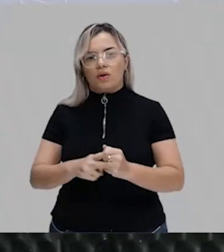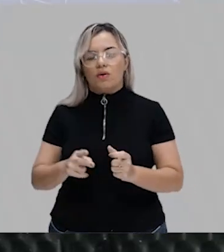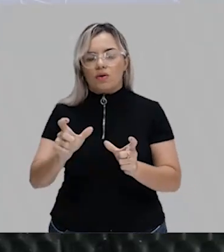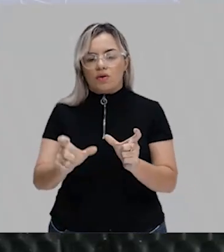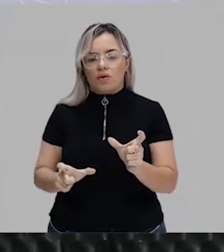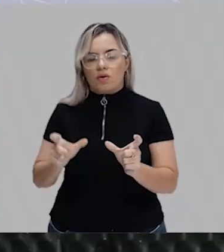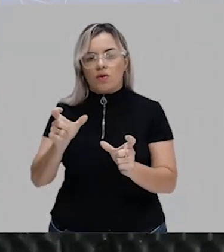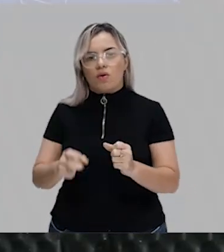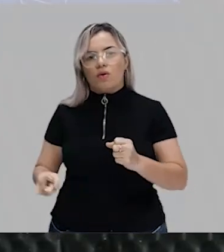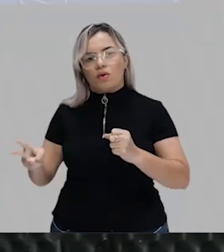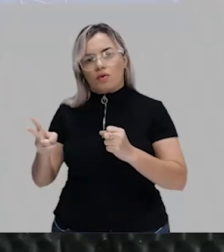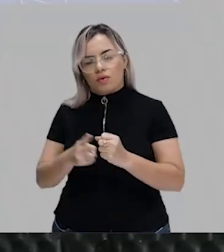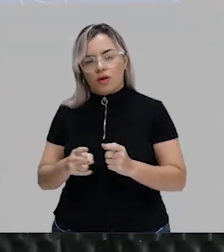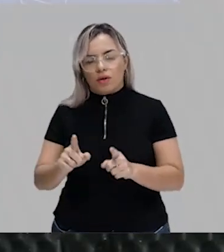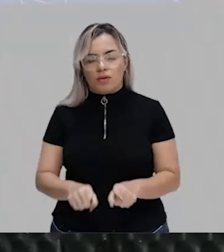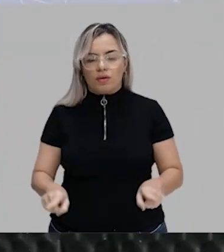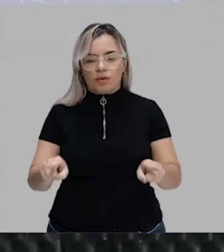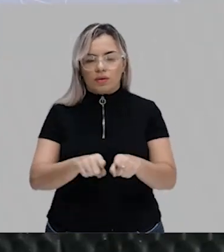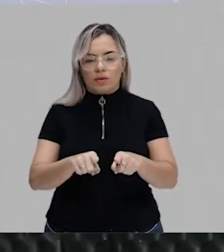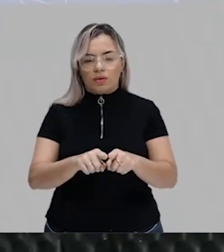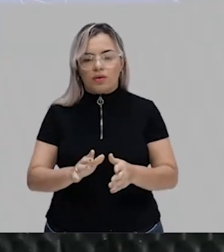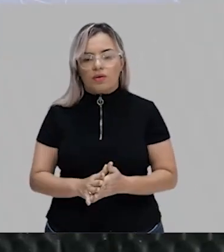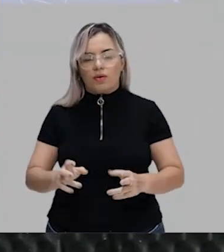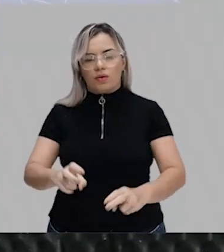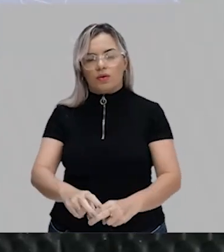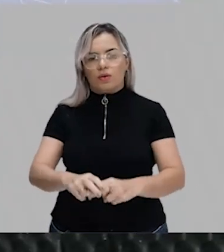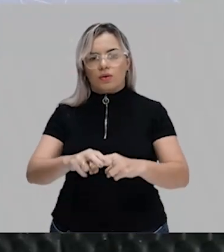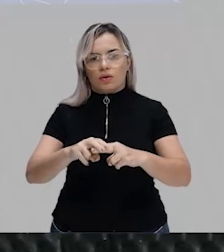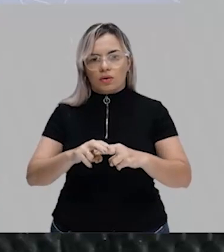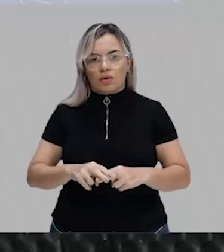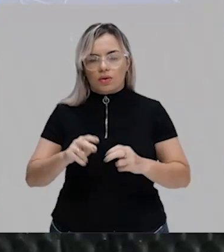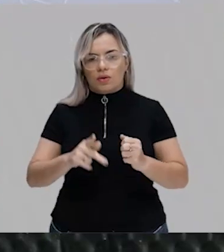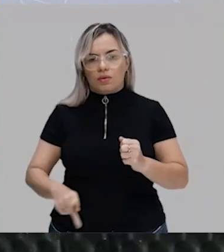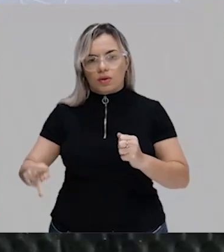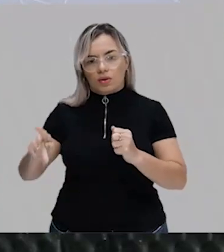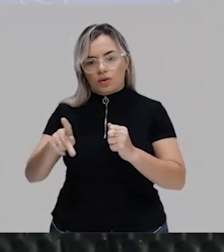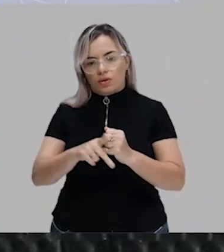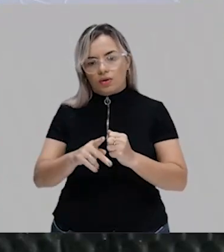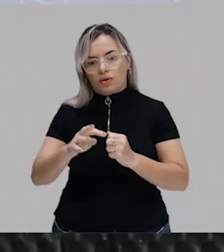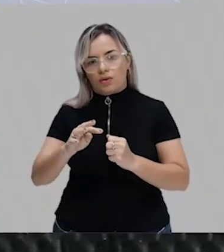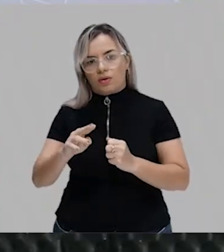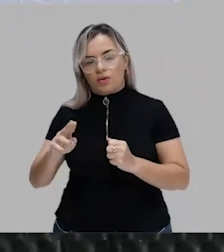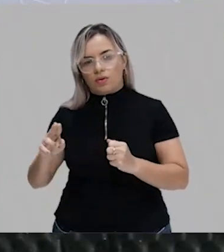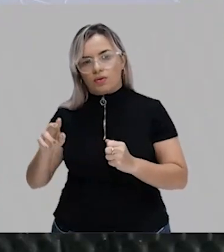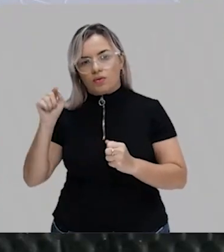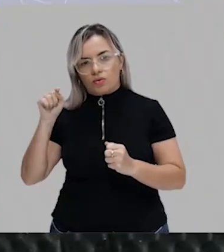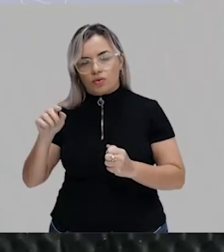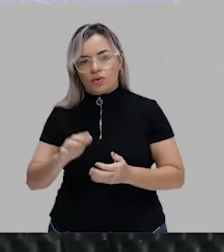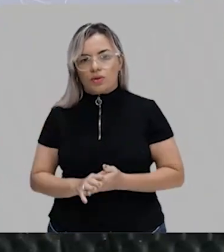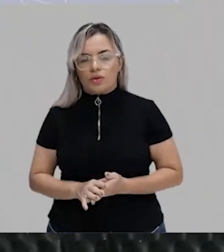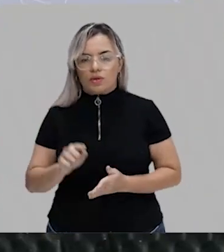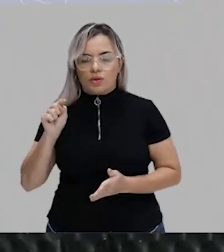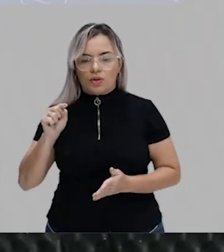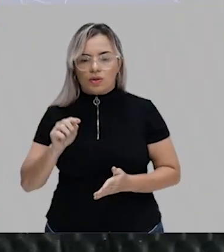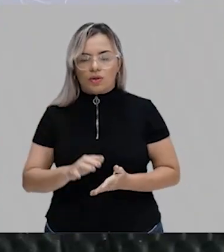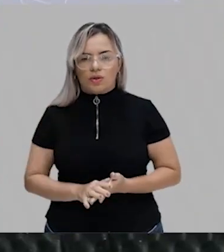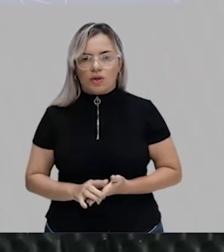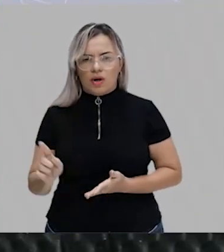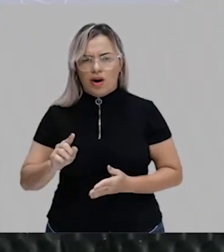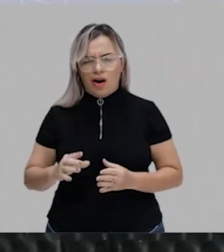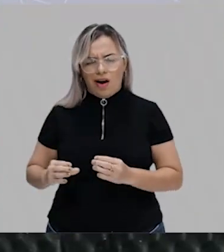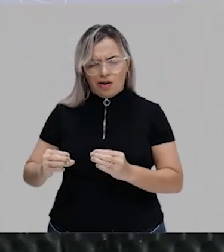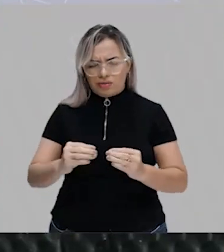Por isso que também, se eu tivesse usando o pronome tu, talvez a conversa não teria chegado a